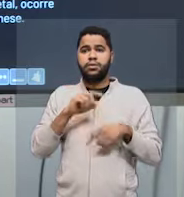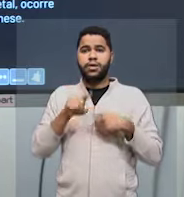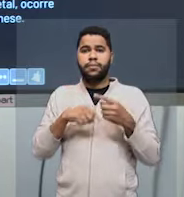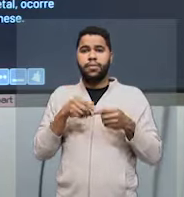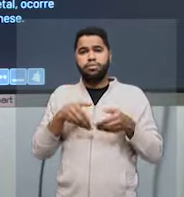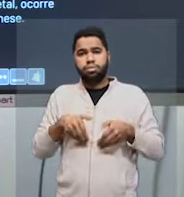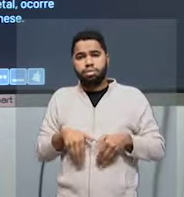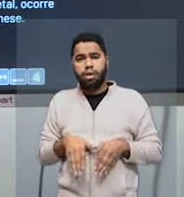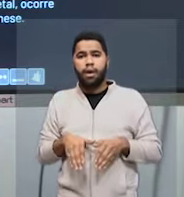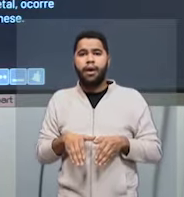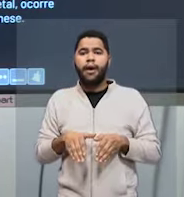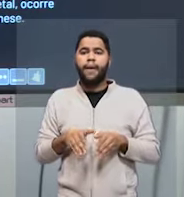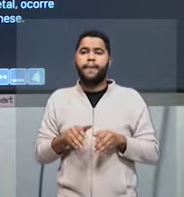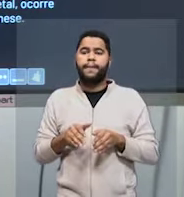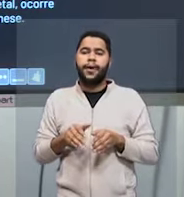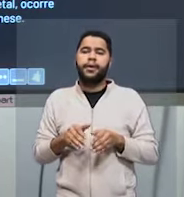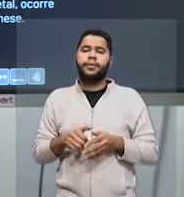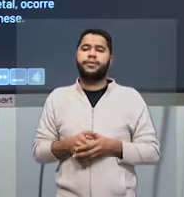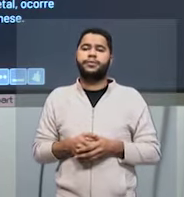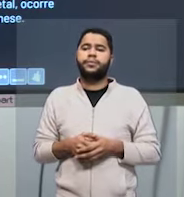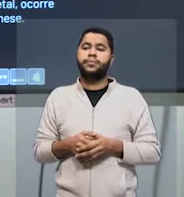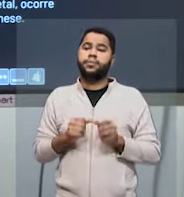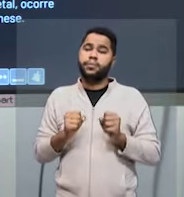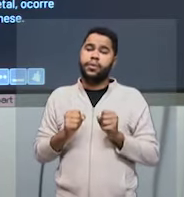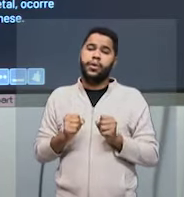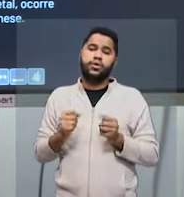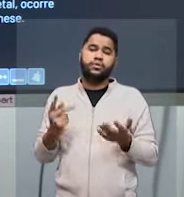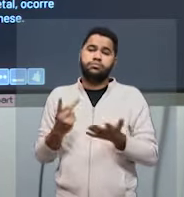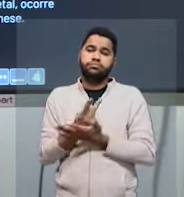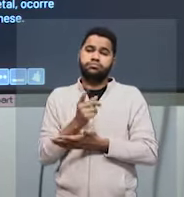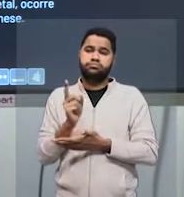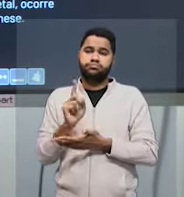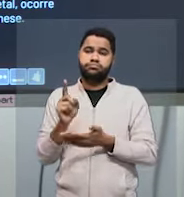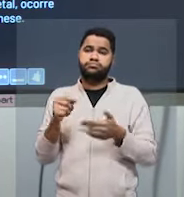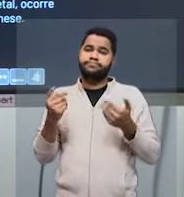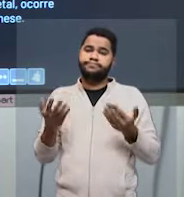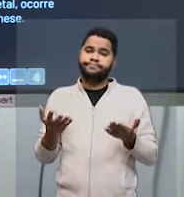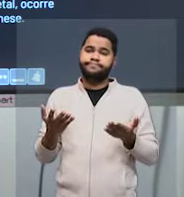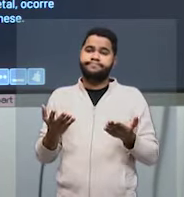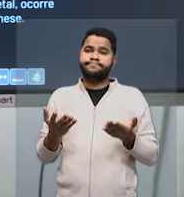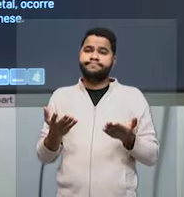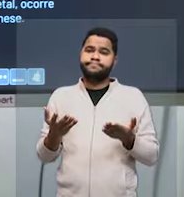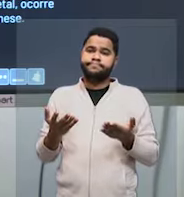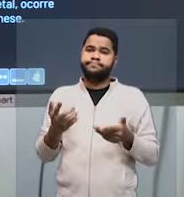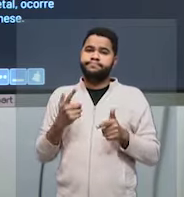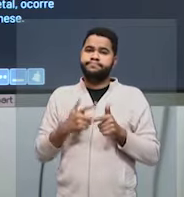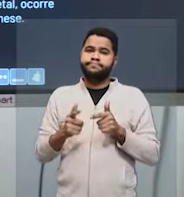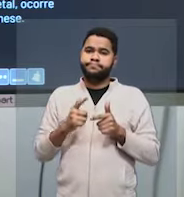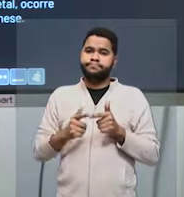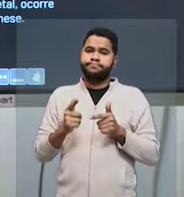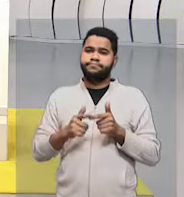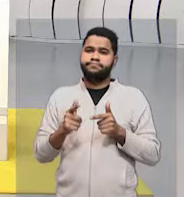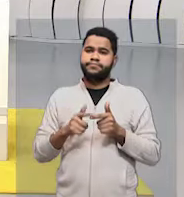que descer, sair do abdômen, isso pode não acontecer, então ele vai ficar aí com problema aí